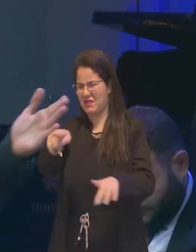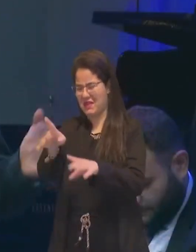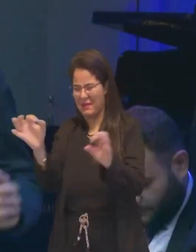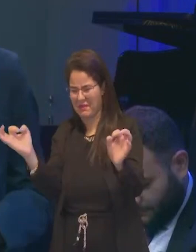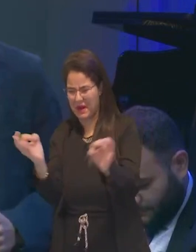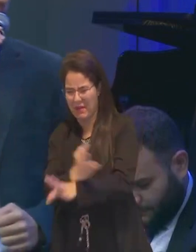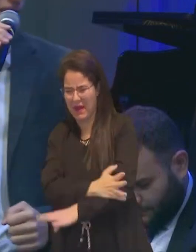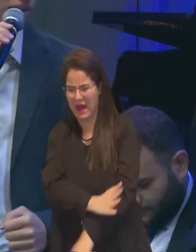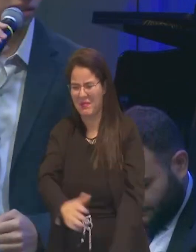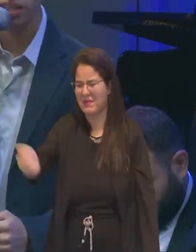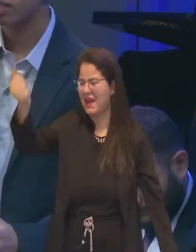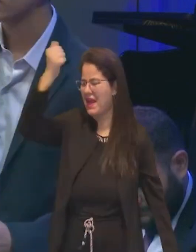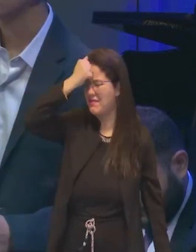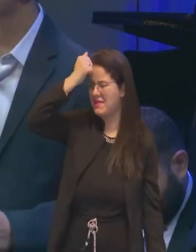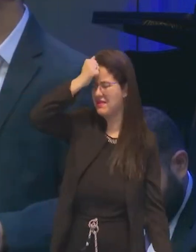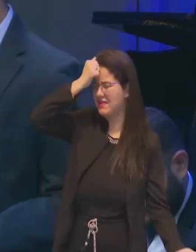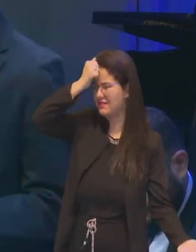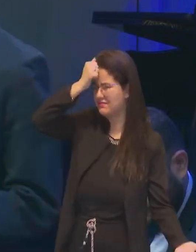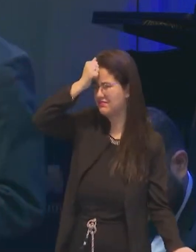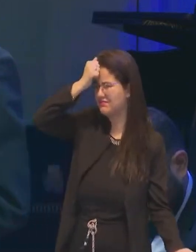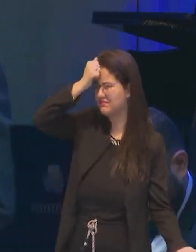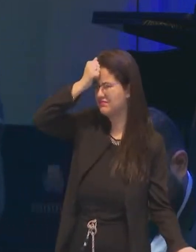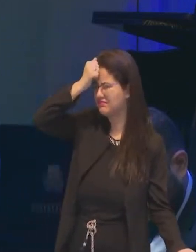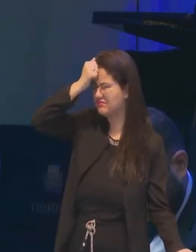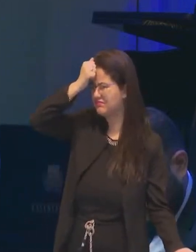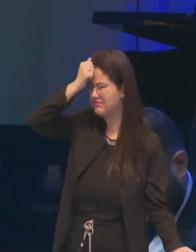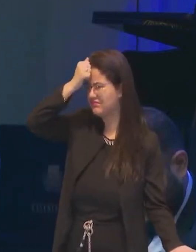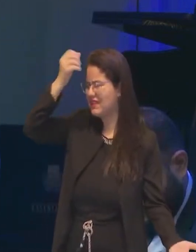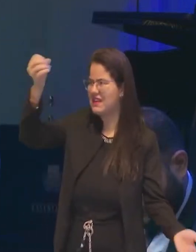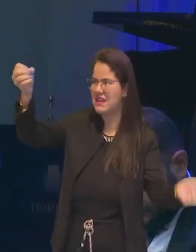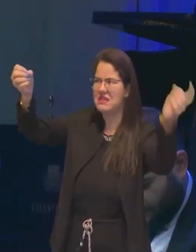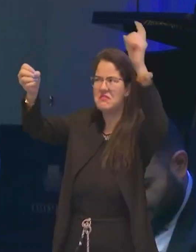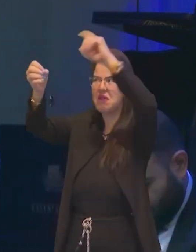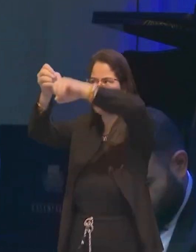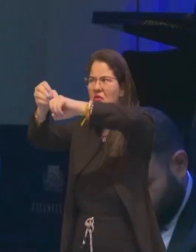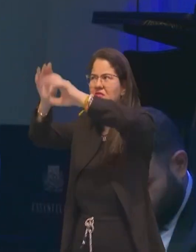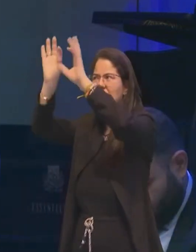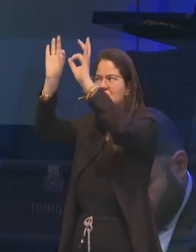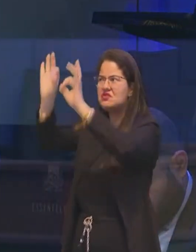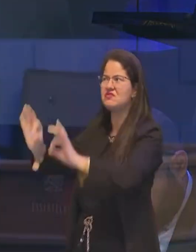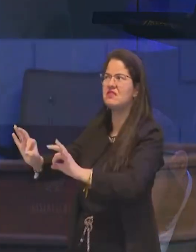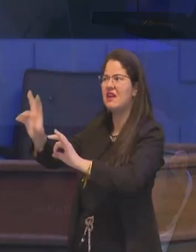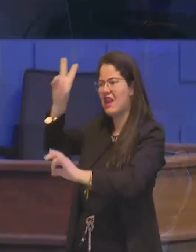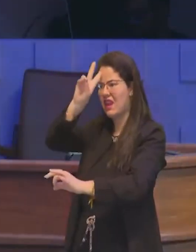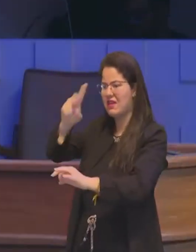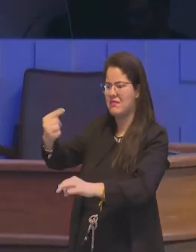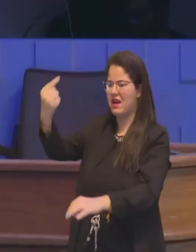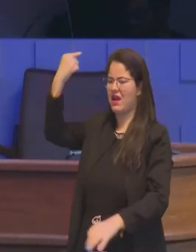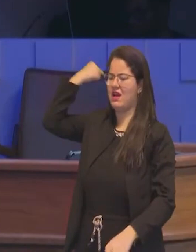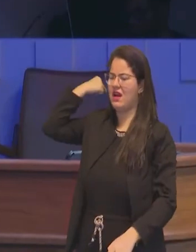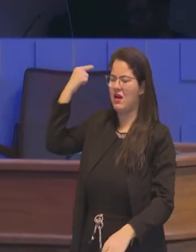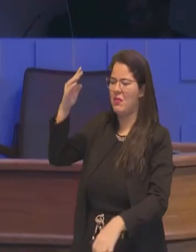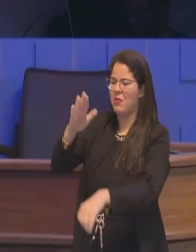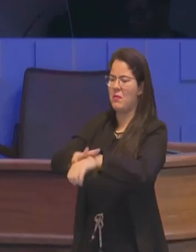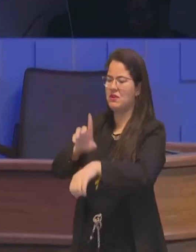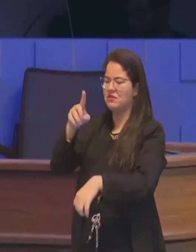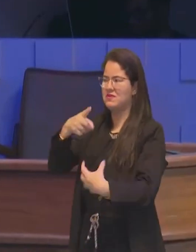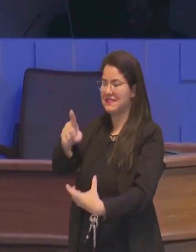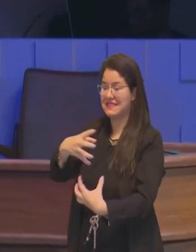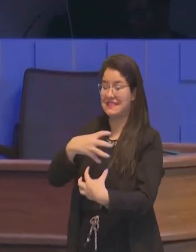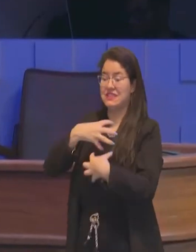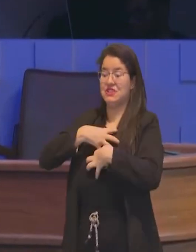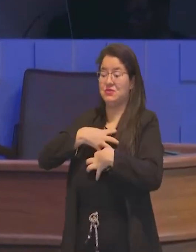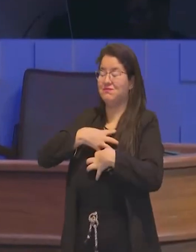se arrepender e para voltar realmente ao primeiro amor? Que